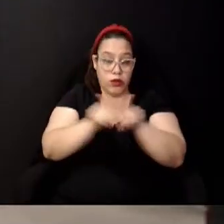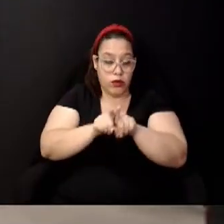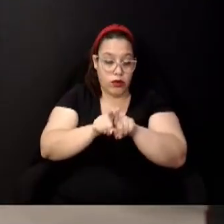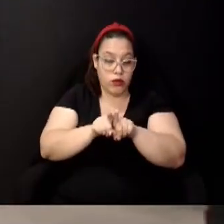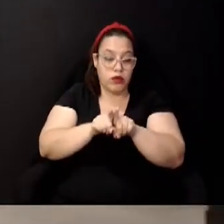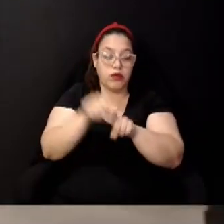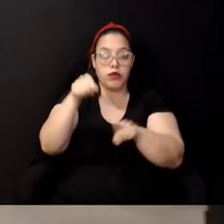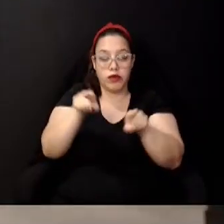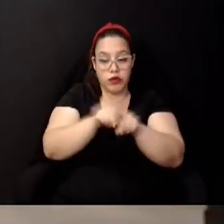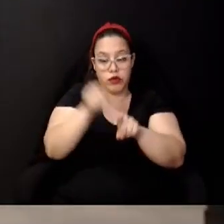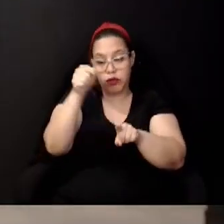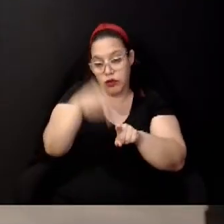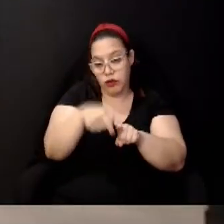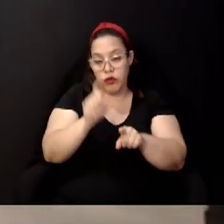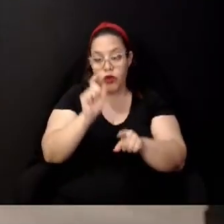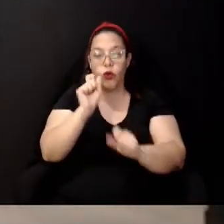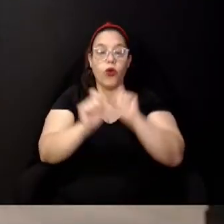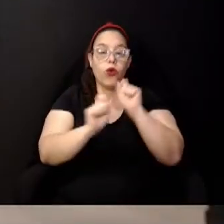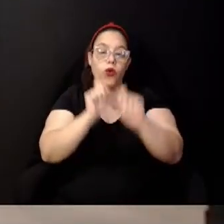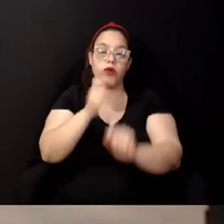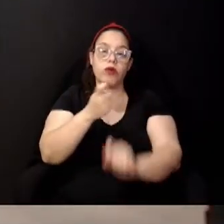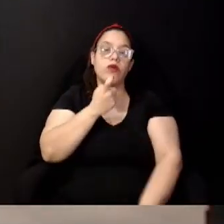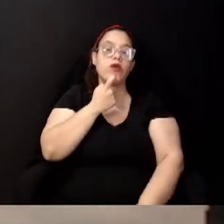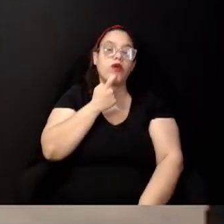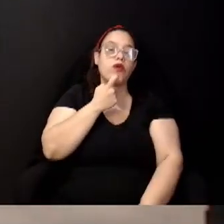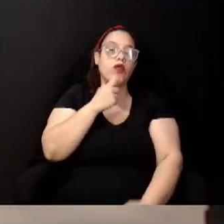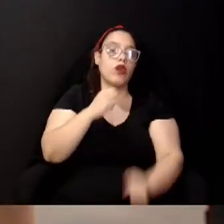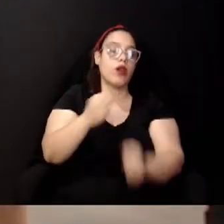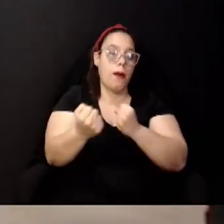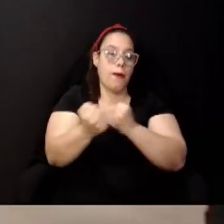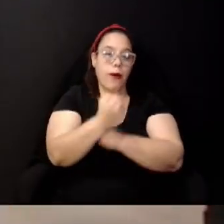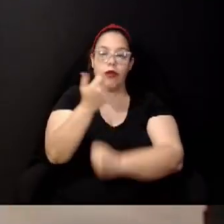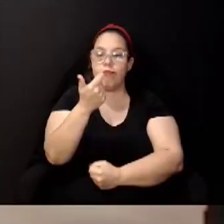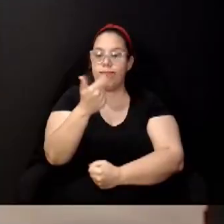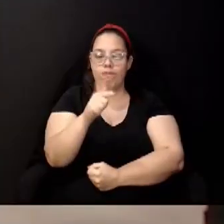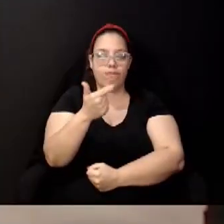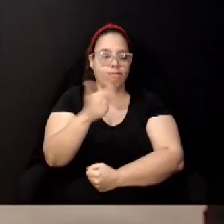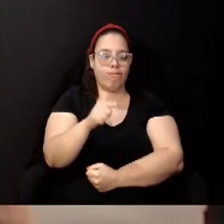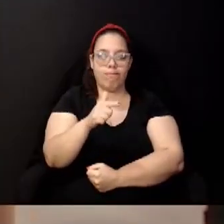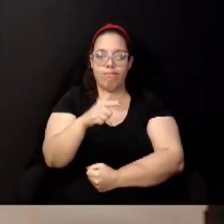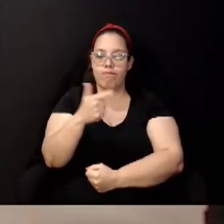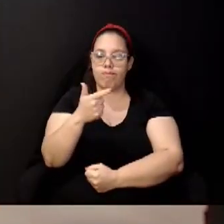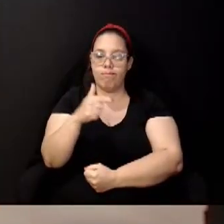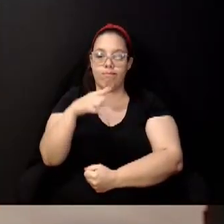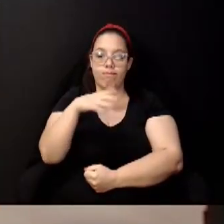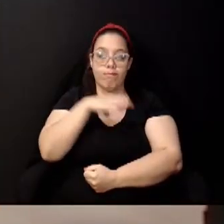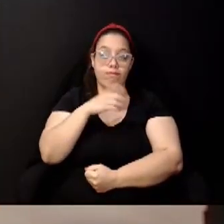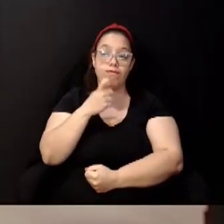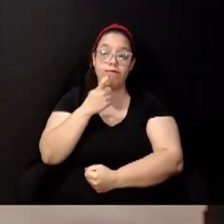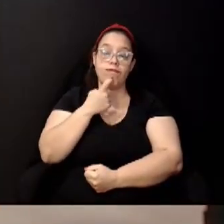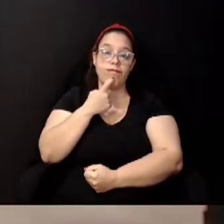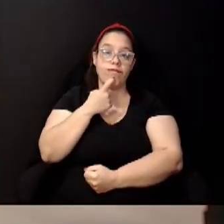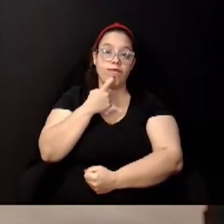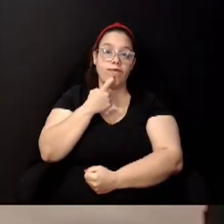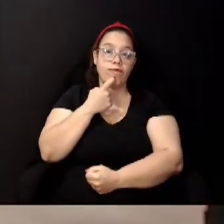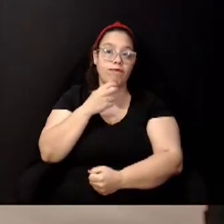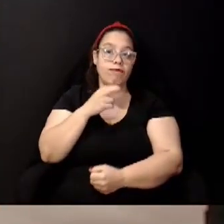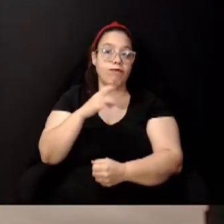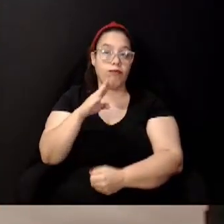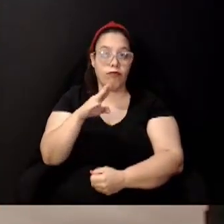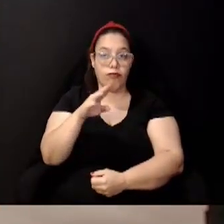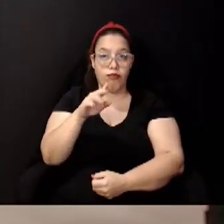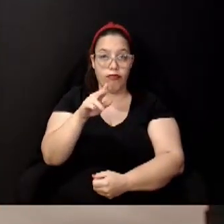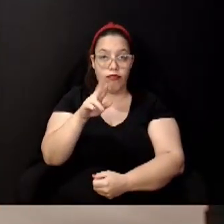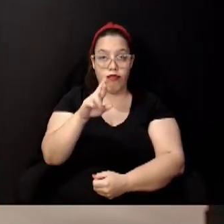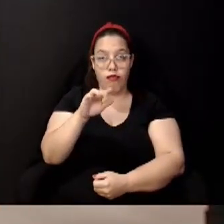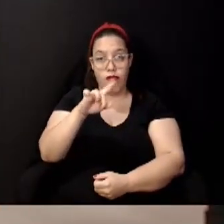o fato é que Campinas está desprotegida, porque nós não temos na cidade de Campinas uma brigada municipal de combate